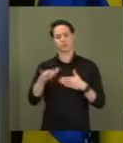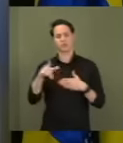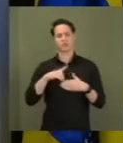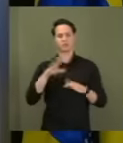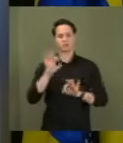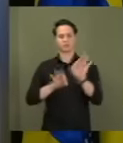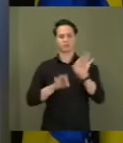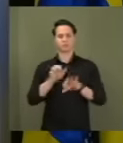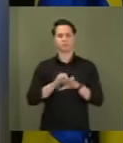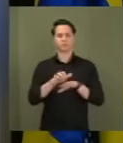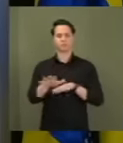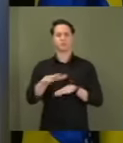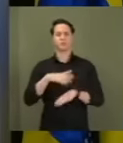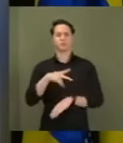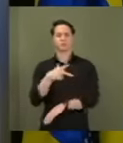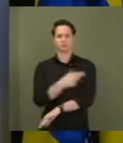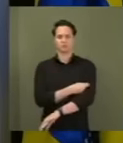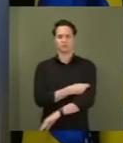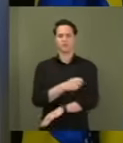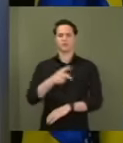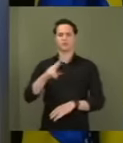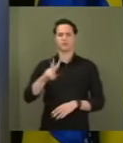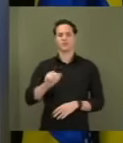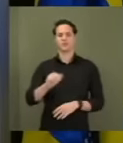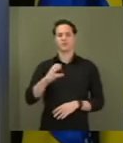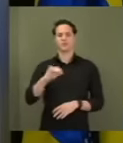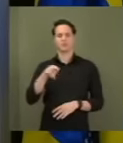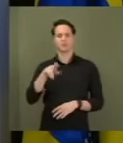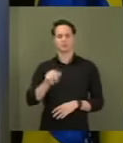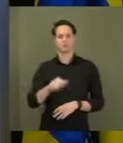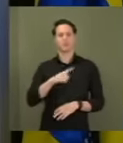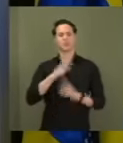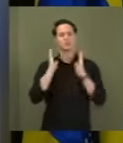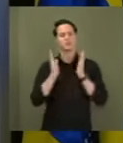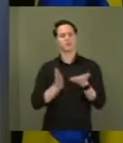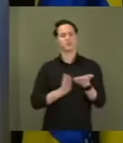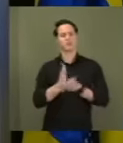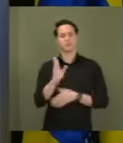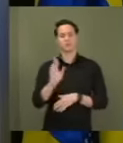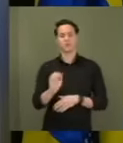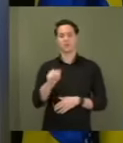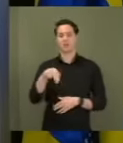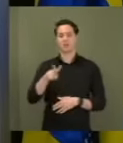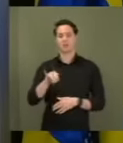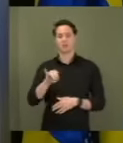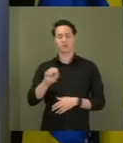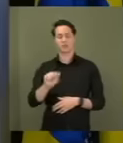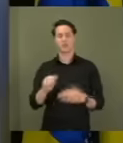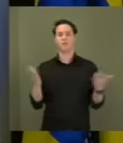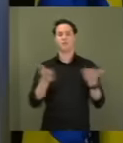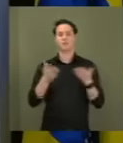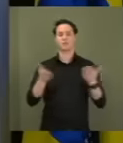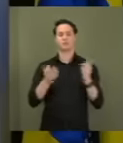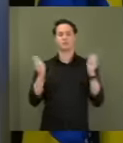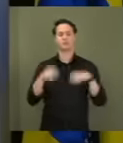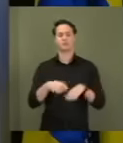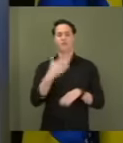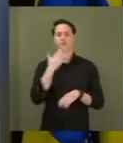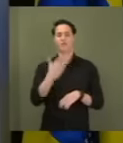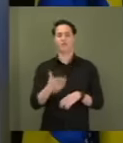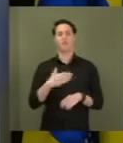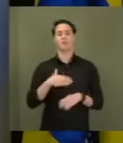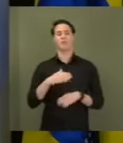distribuição da vacina, já aprovada pela Anvisa, essa vacina japonesa, para favorecer o